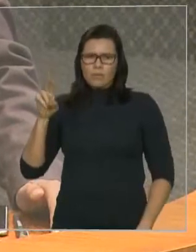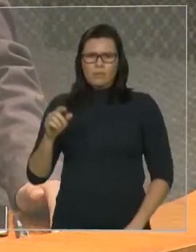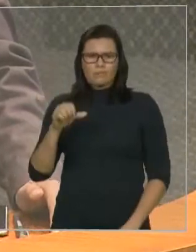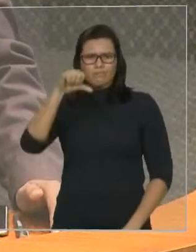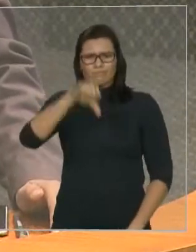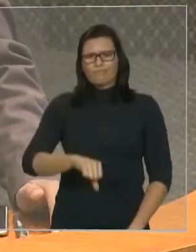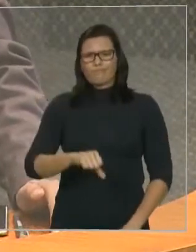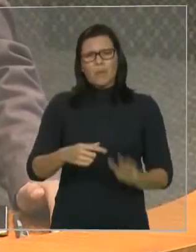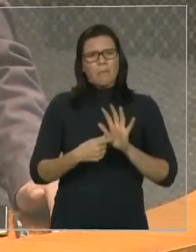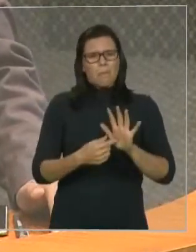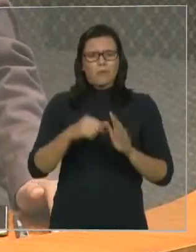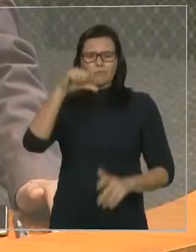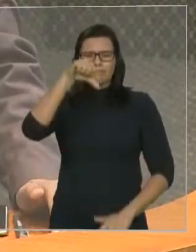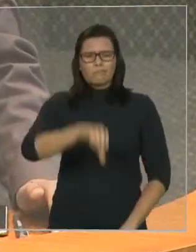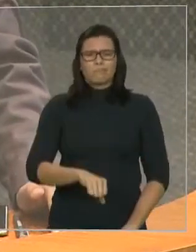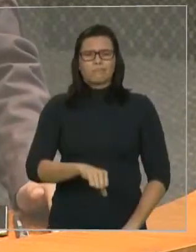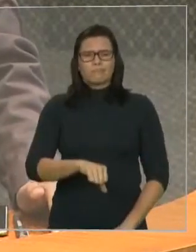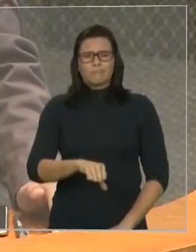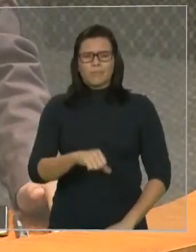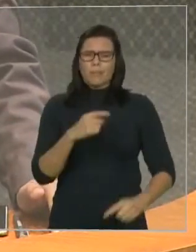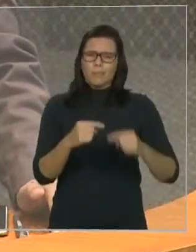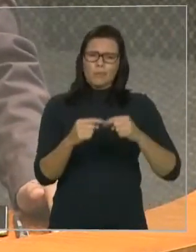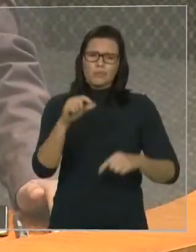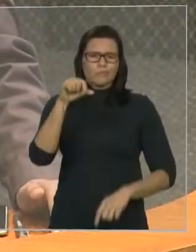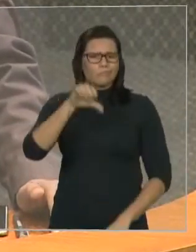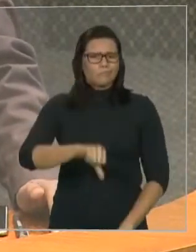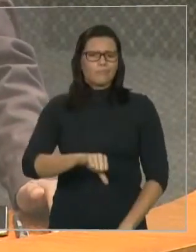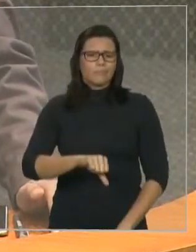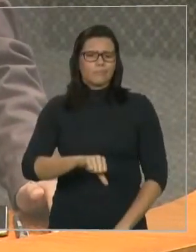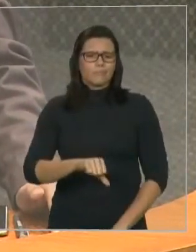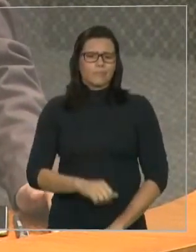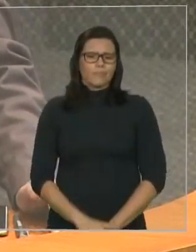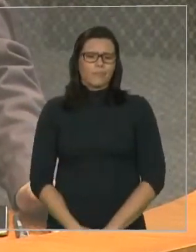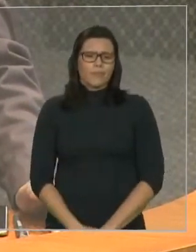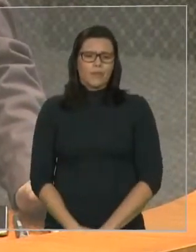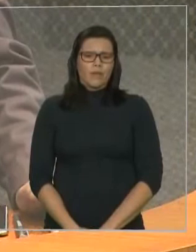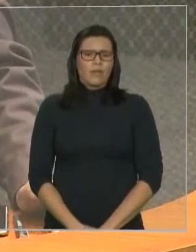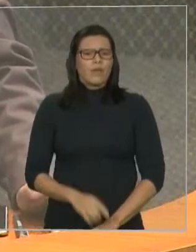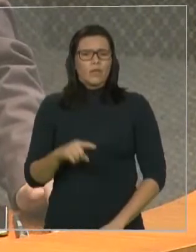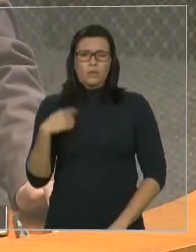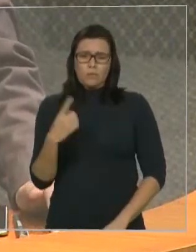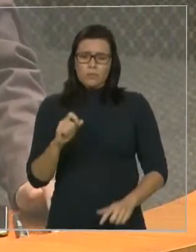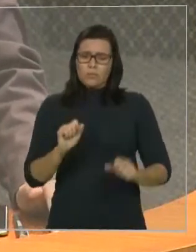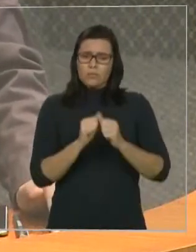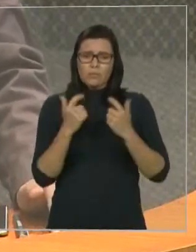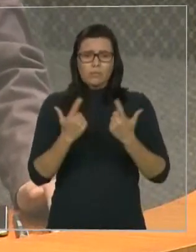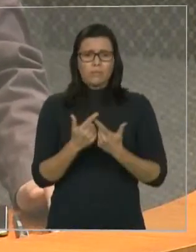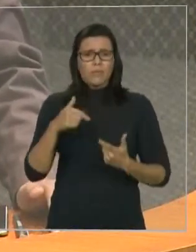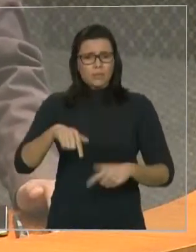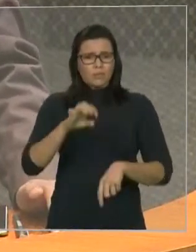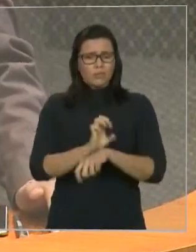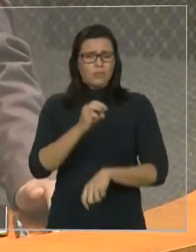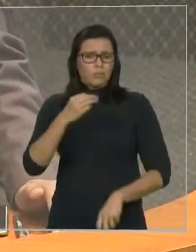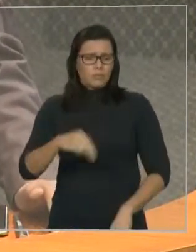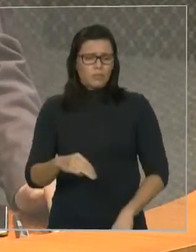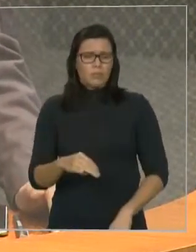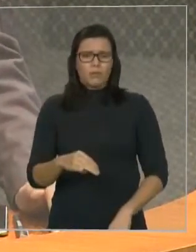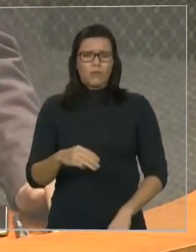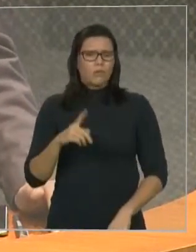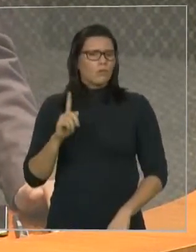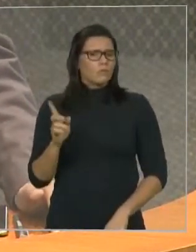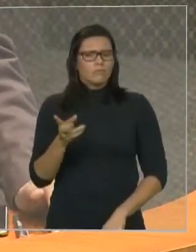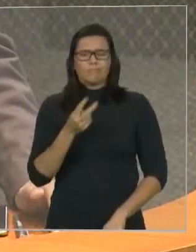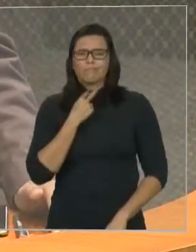ficar aqui silenciado pelas casas legislativas desse país, e o povo brasileiro precisa